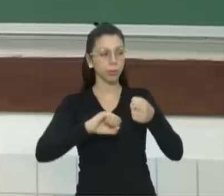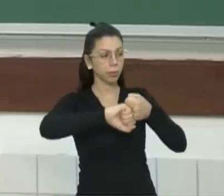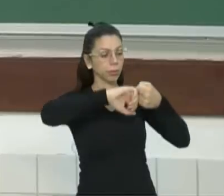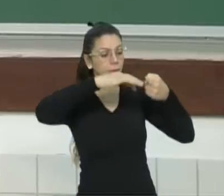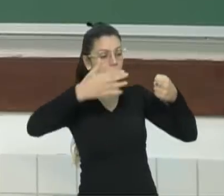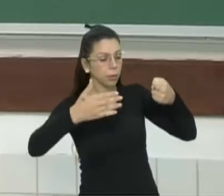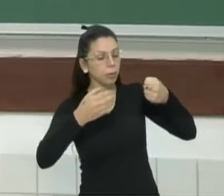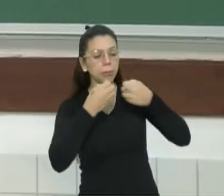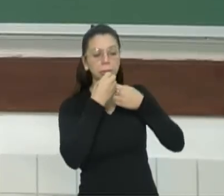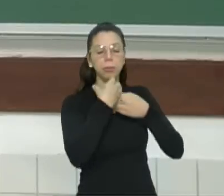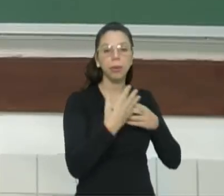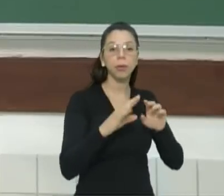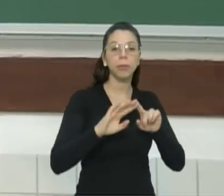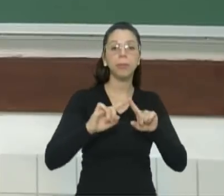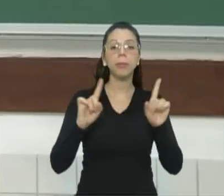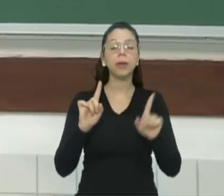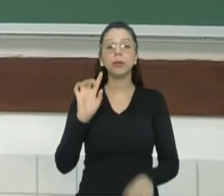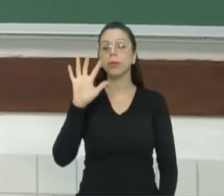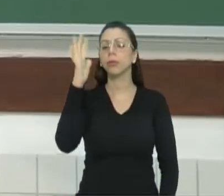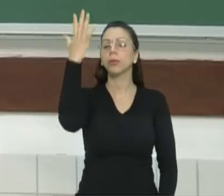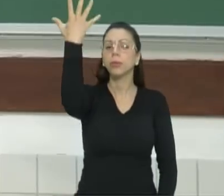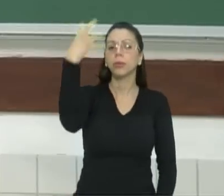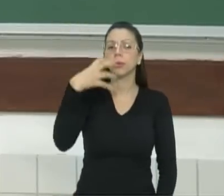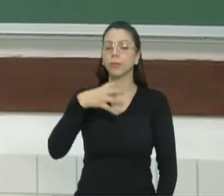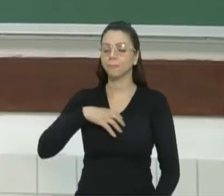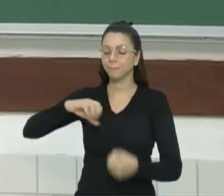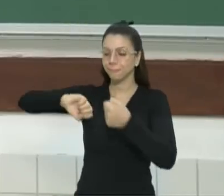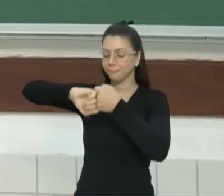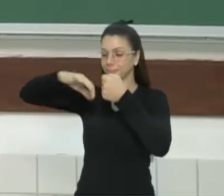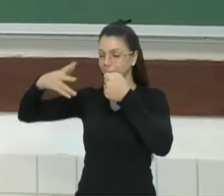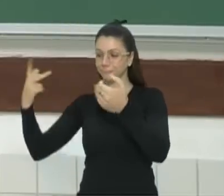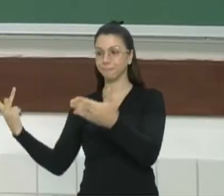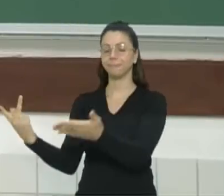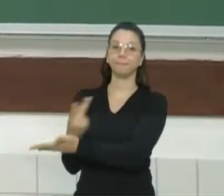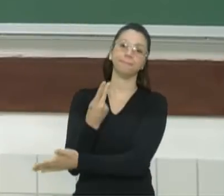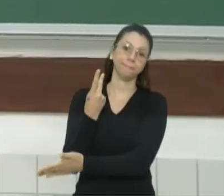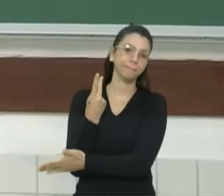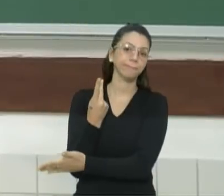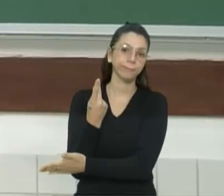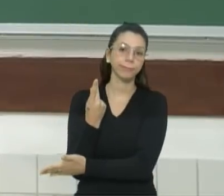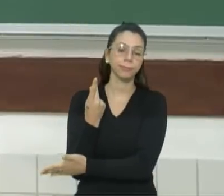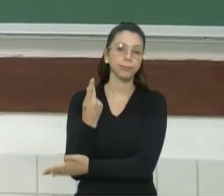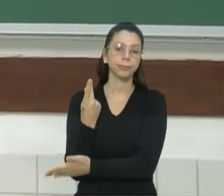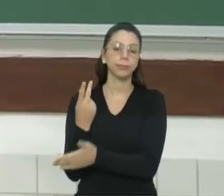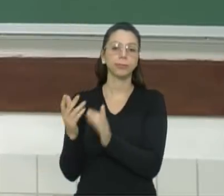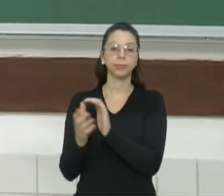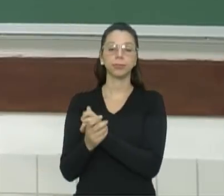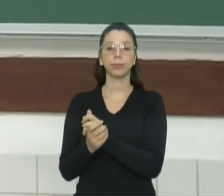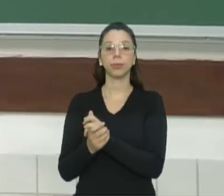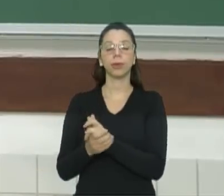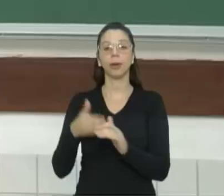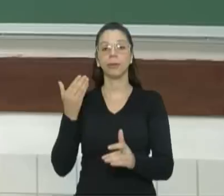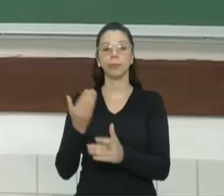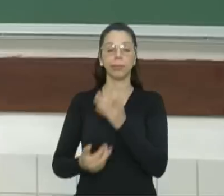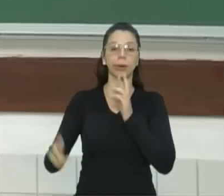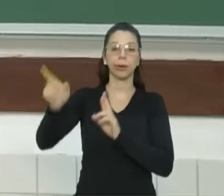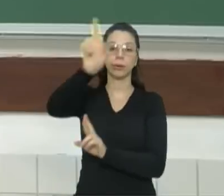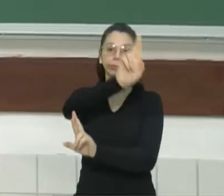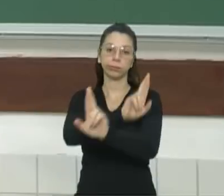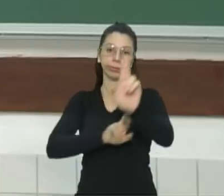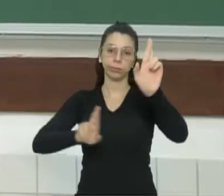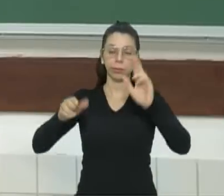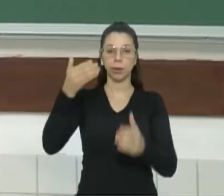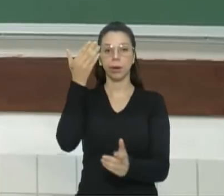mas de repente acontecem coisas que fazem com que saia dos trilhos, ou seja, ela perca a rotatividade, ela perca